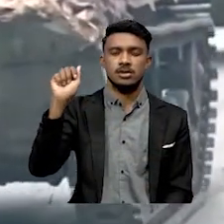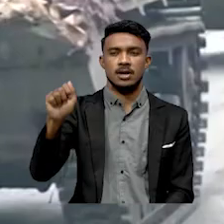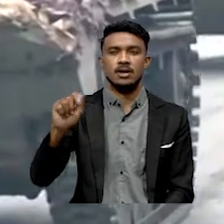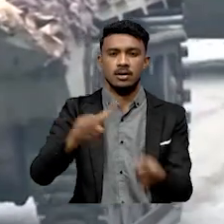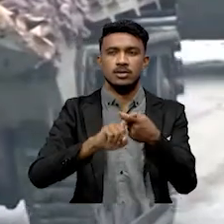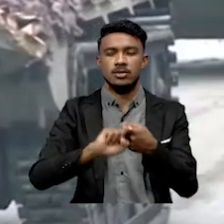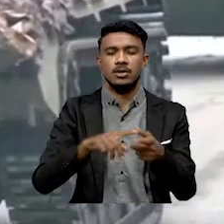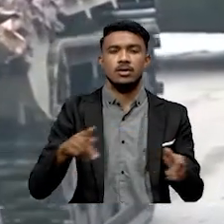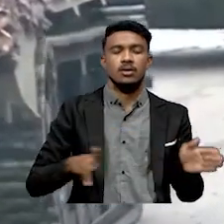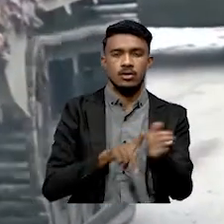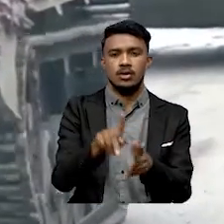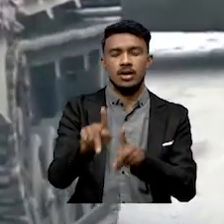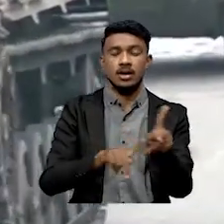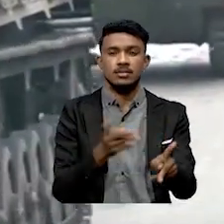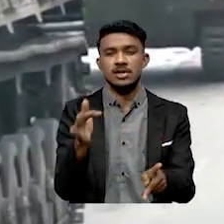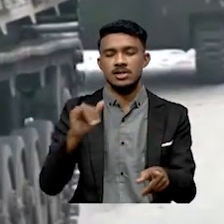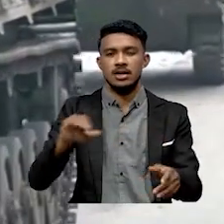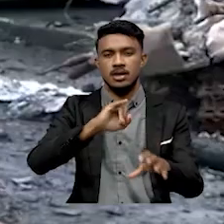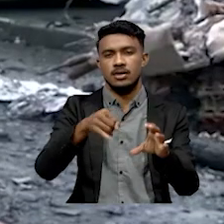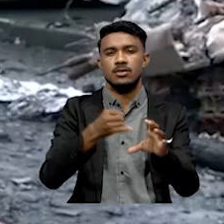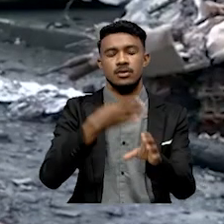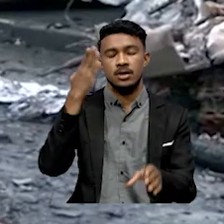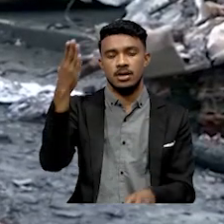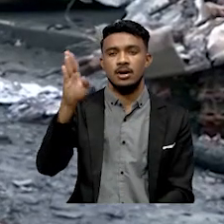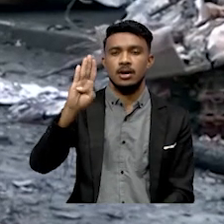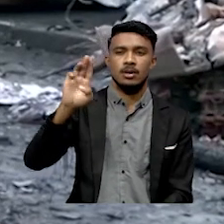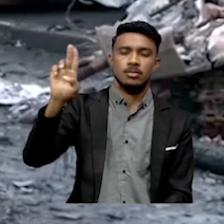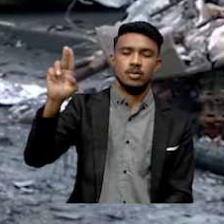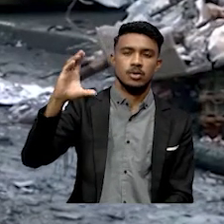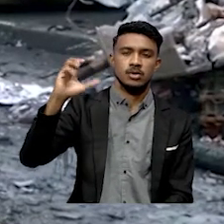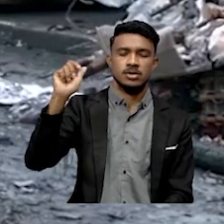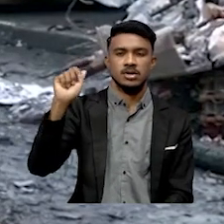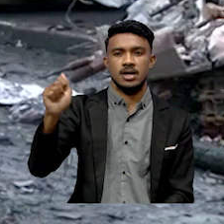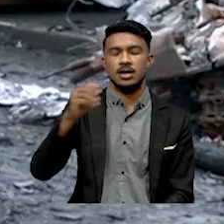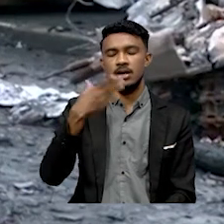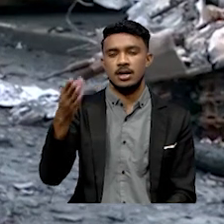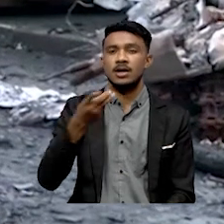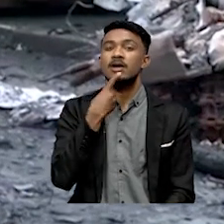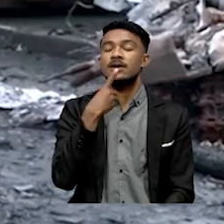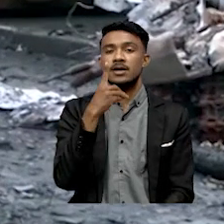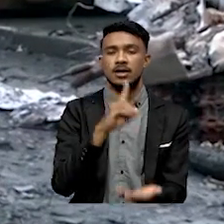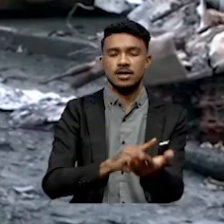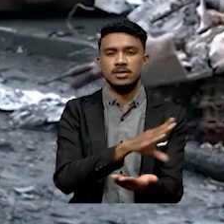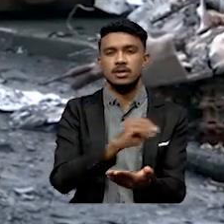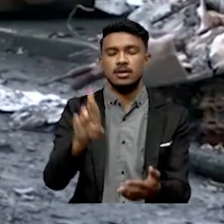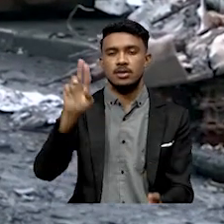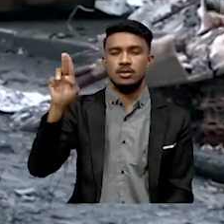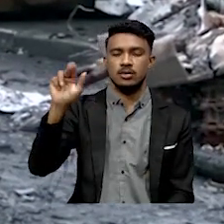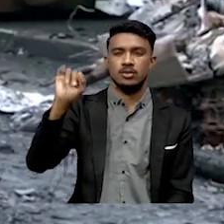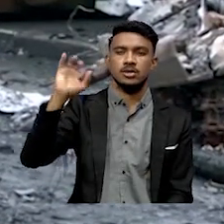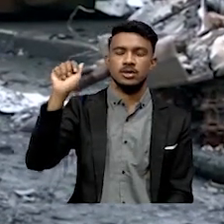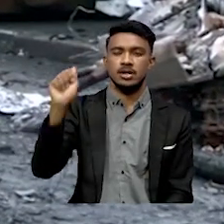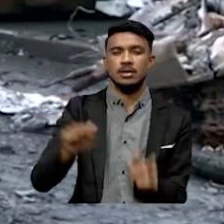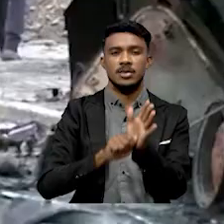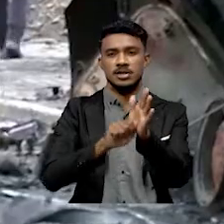com a população civil síria, inclui e abusa no envio de Vasily Nebenzia, declara que Rússia se apresenta evidência empírica